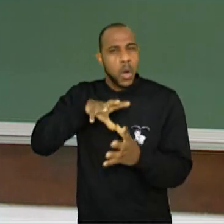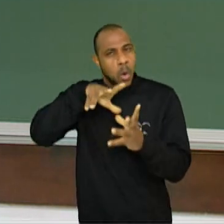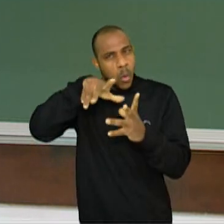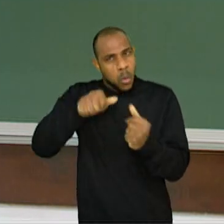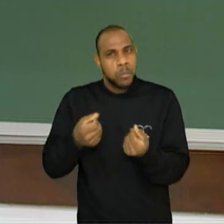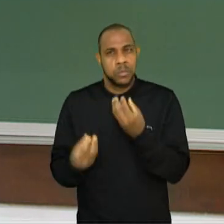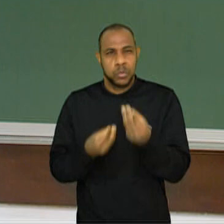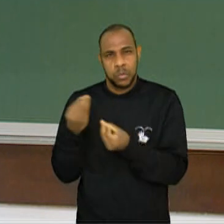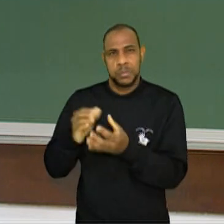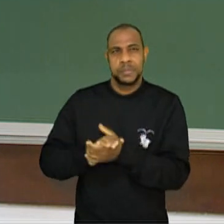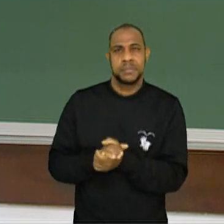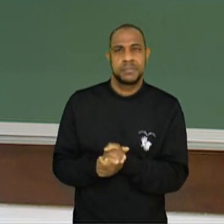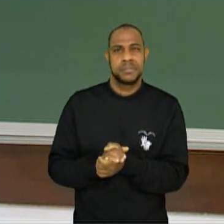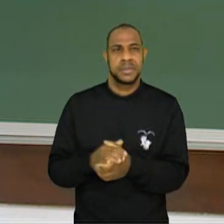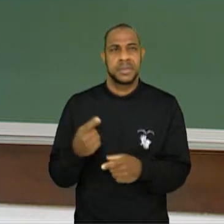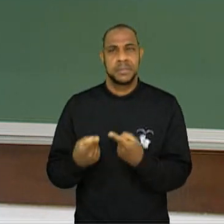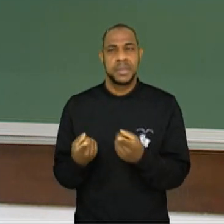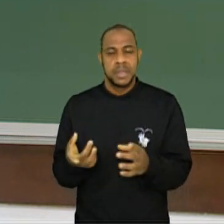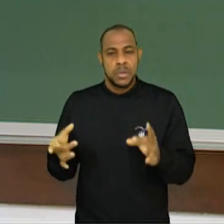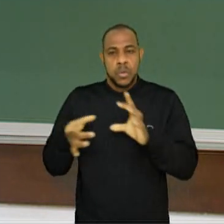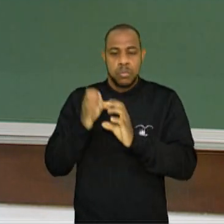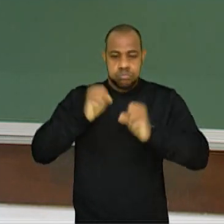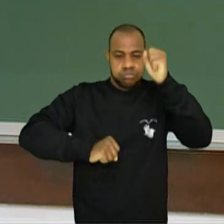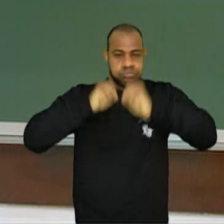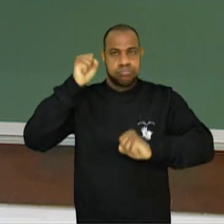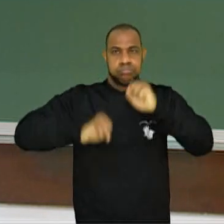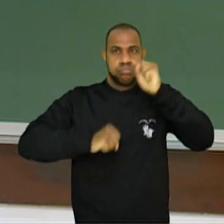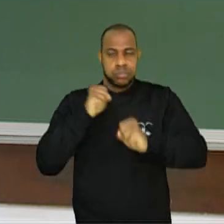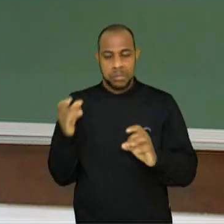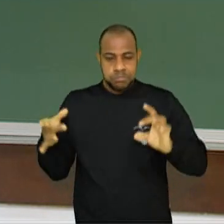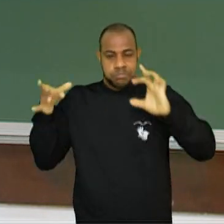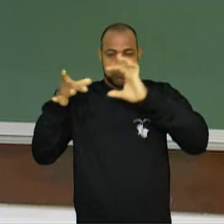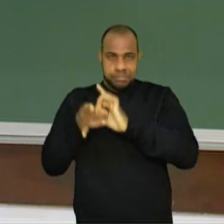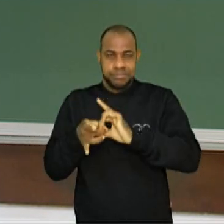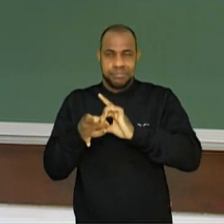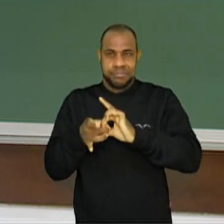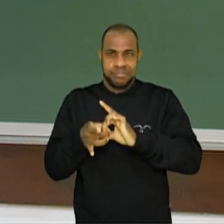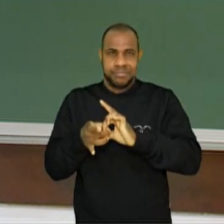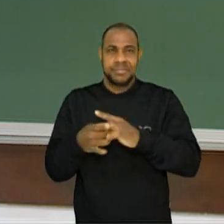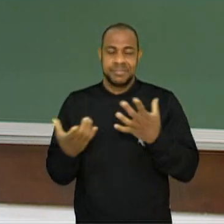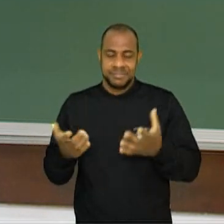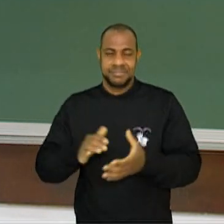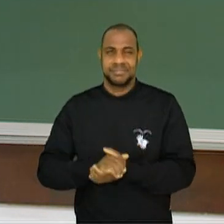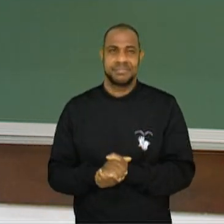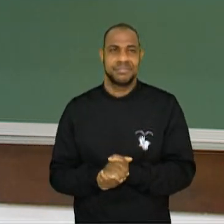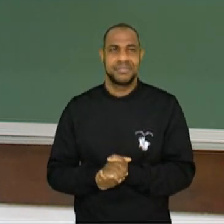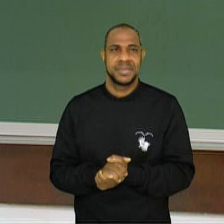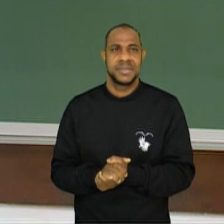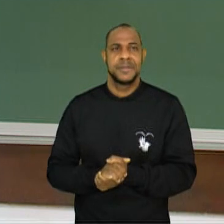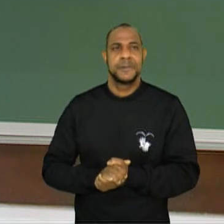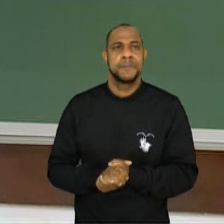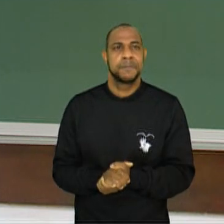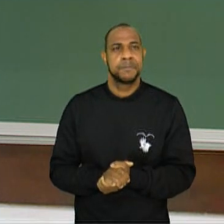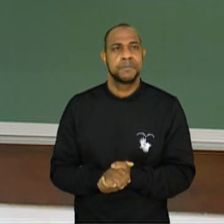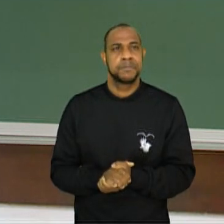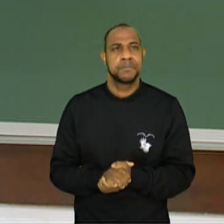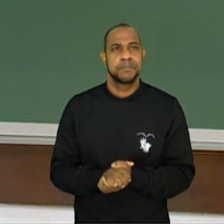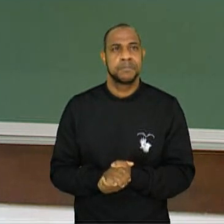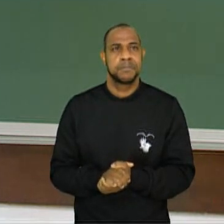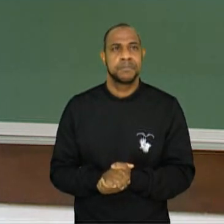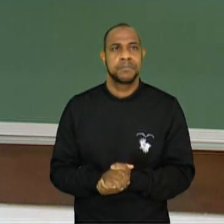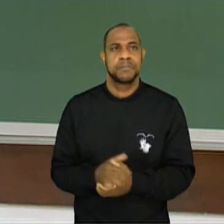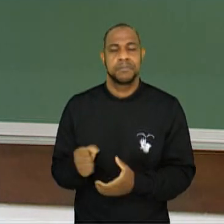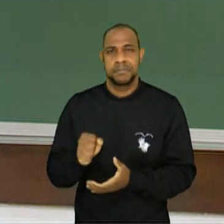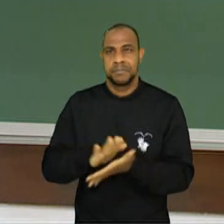indústria cultural está vinculado diretamente a esse fenômeno da industrialização e da urbanização brasileira. Okay? Vamos a